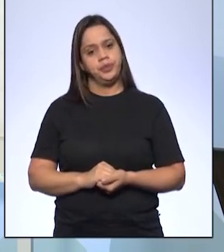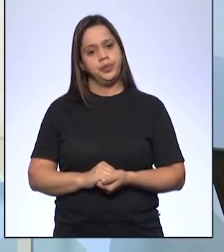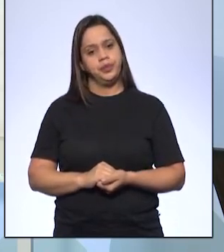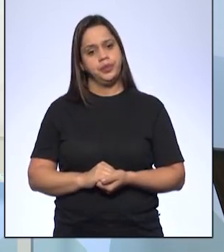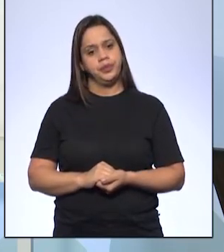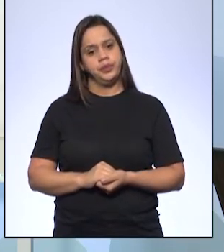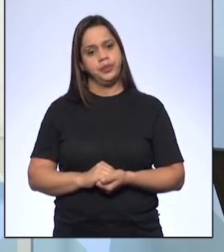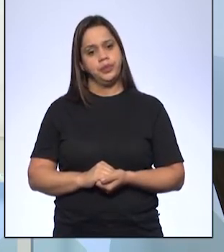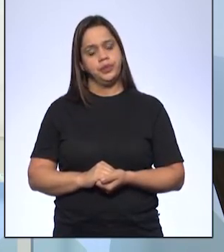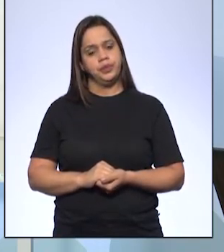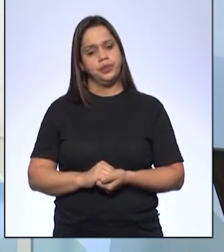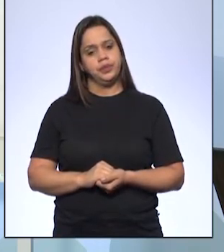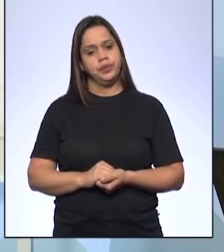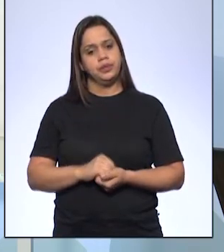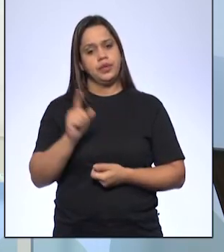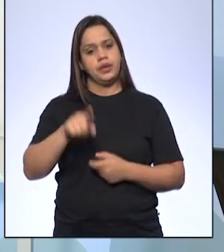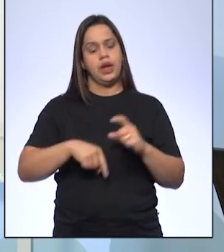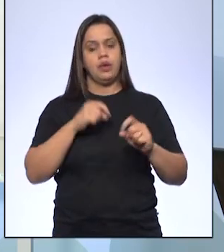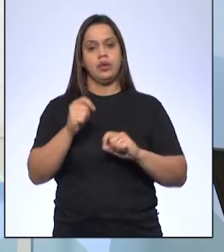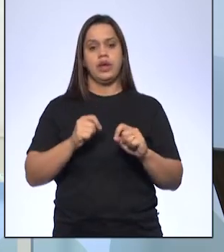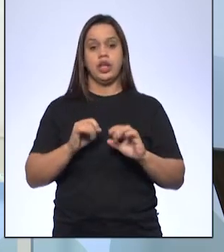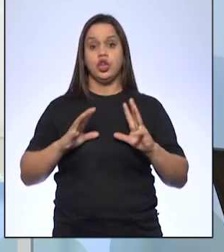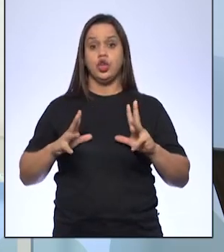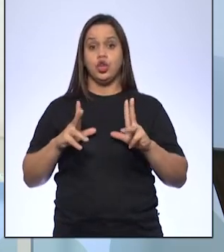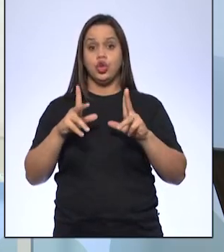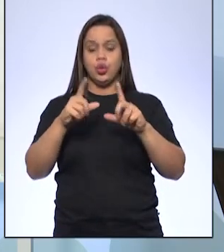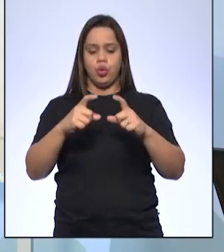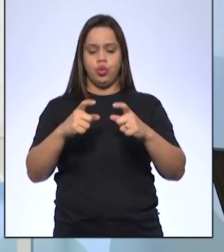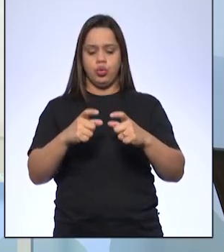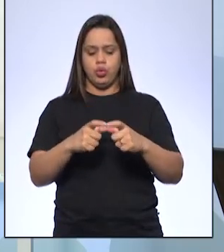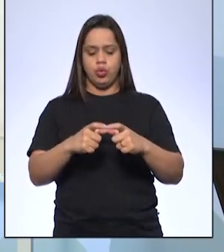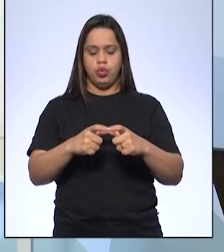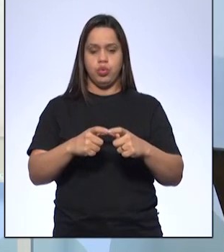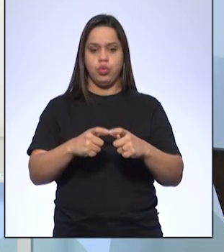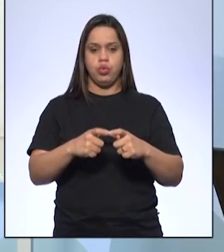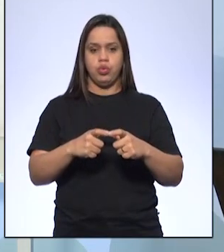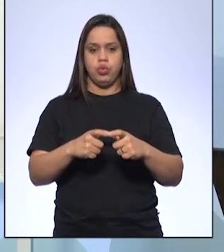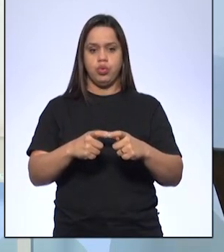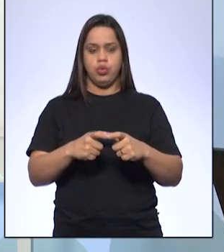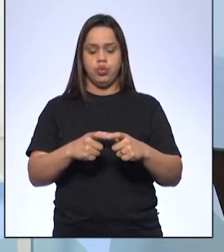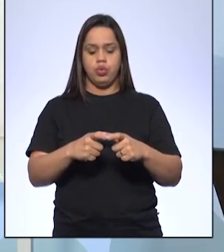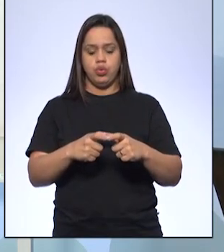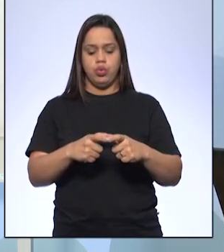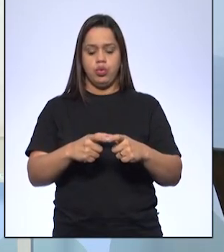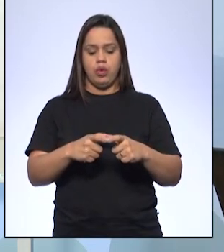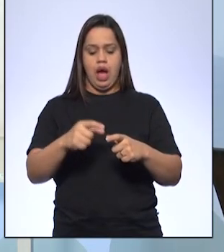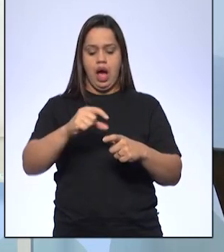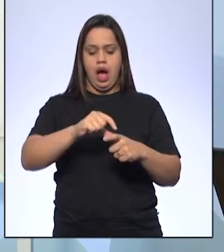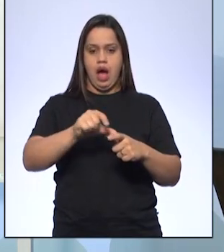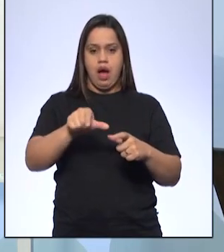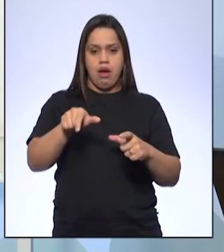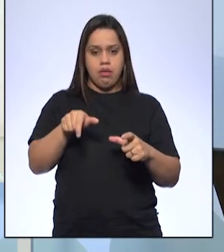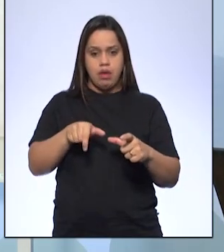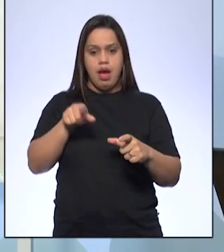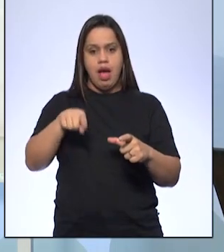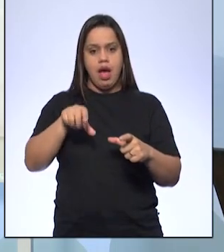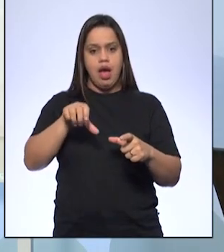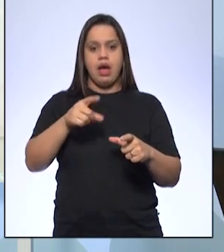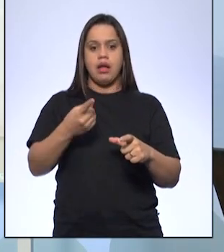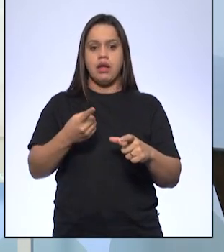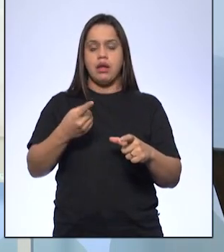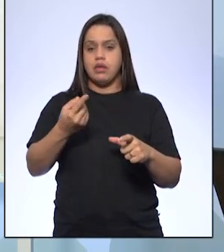aqui... ó é 270 graus, ó. Toda essa volta corresponde